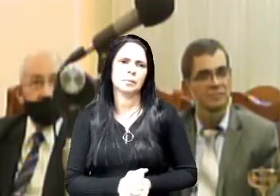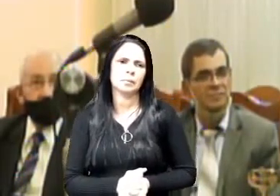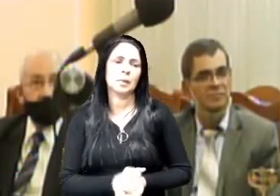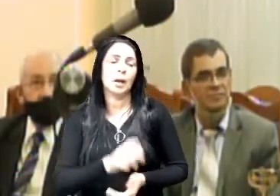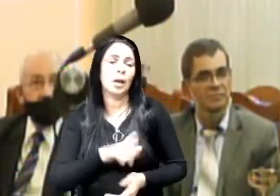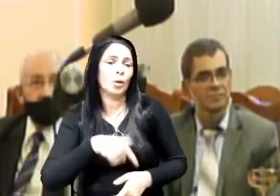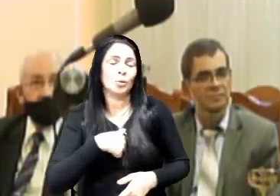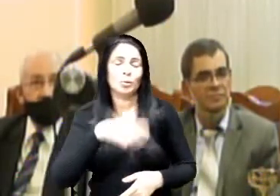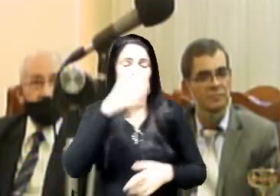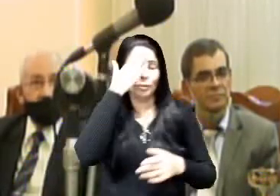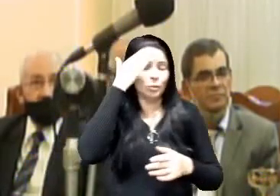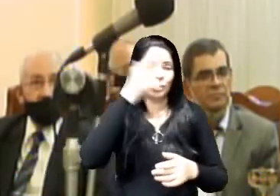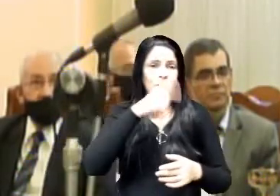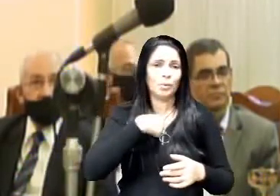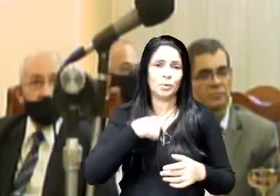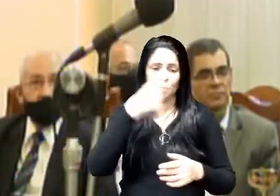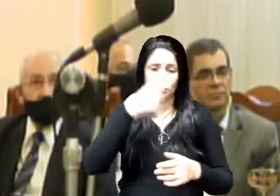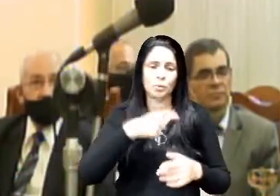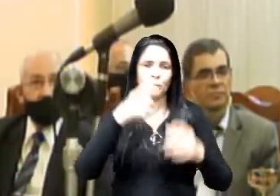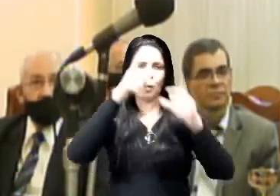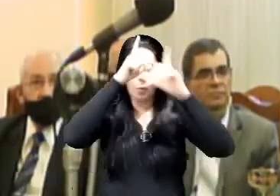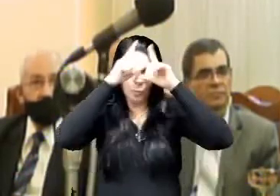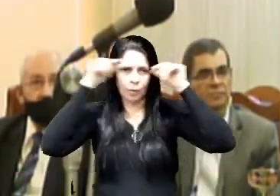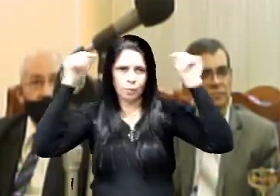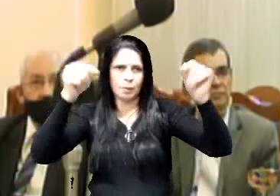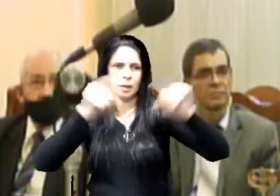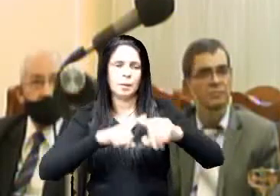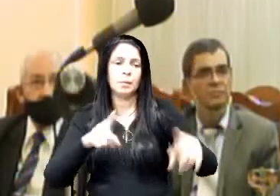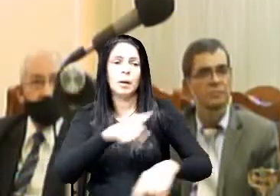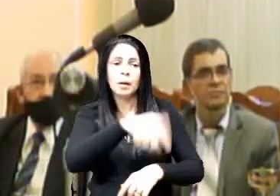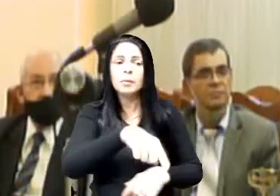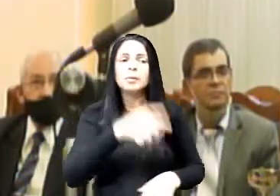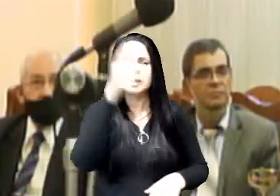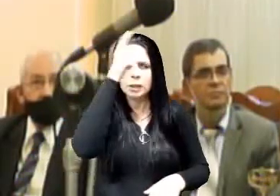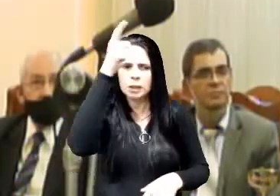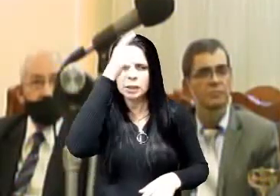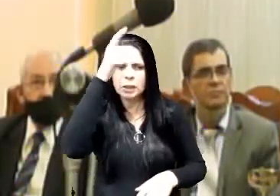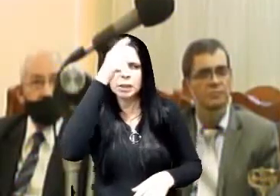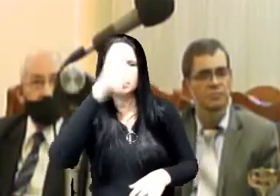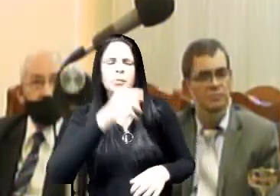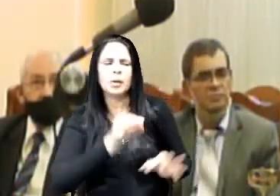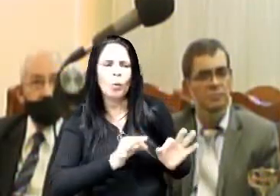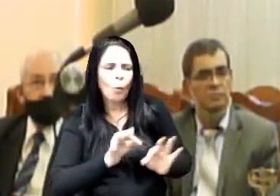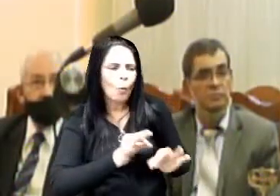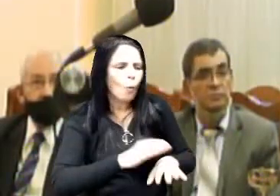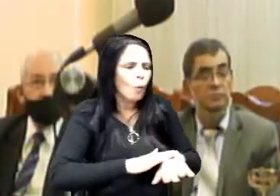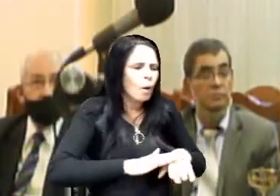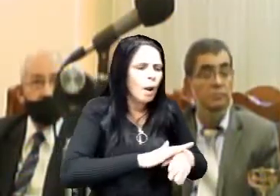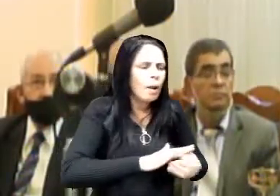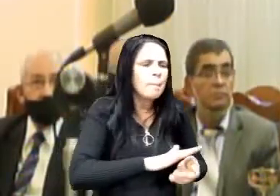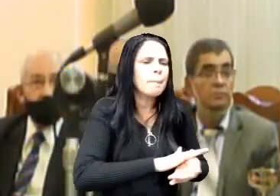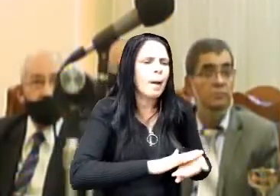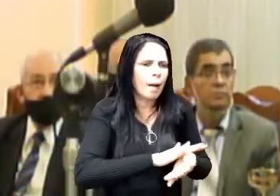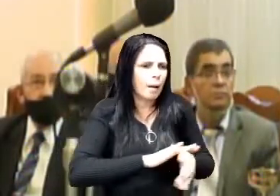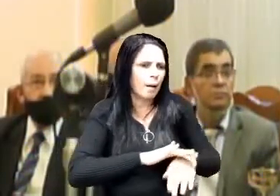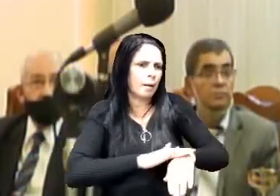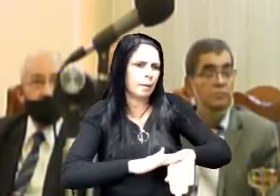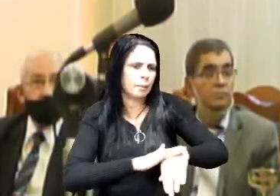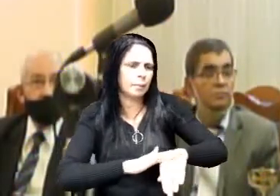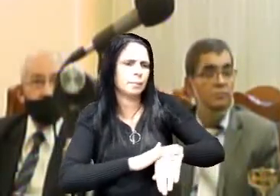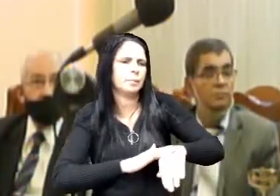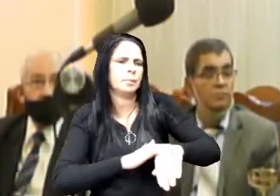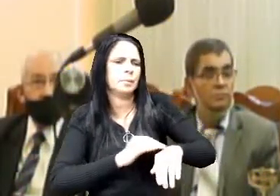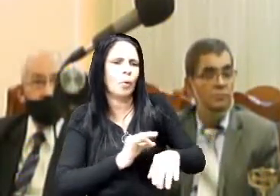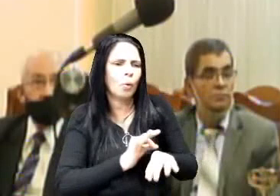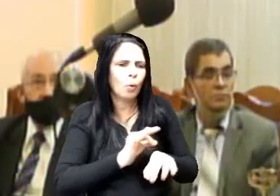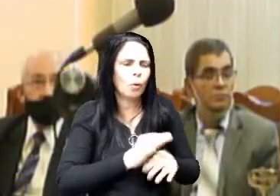não sou enfermeiro. Água oxigenada, mercúrio, lavar os vergões, fazer curativo e depois